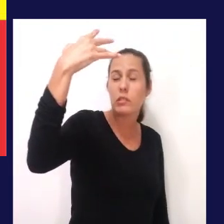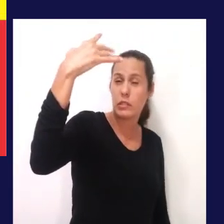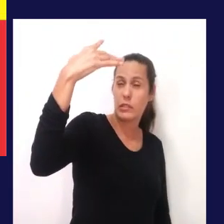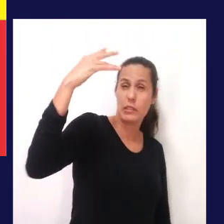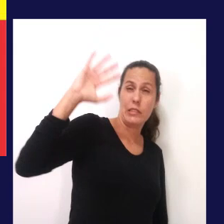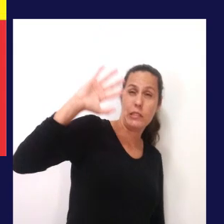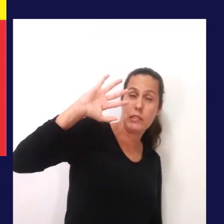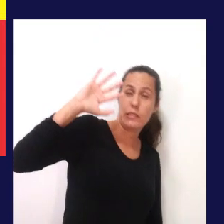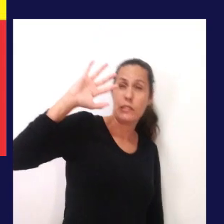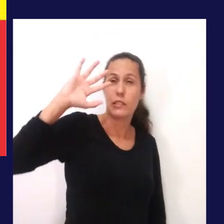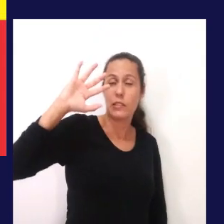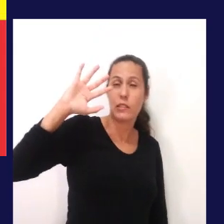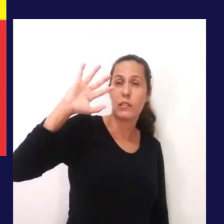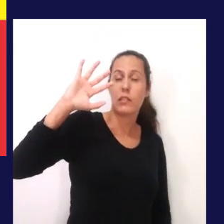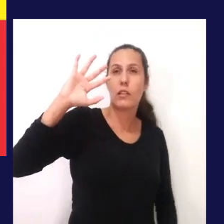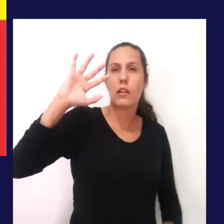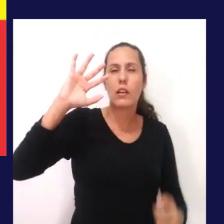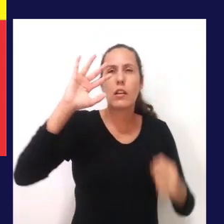luz.